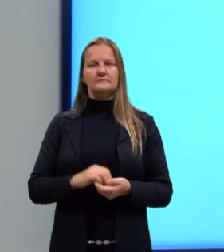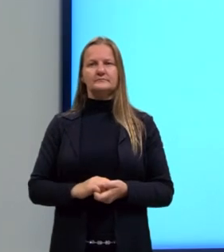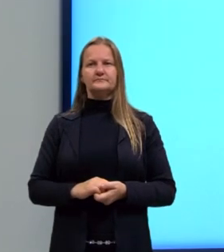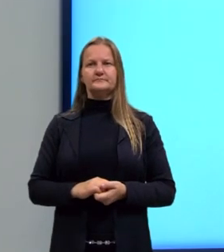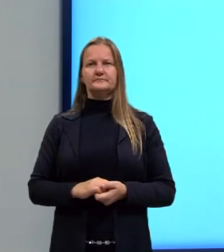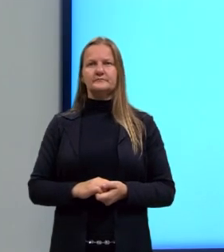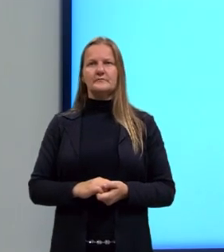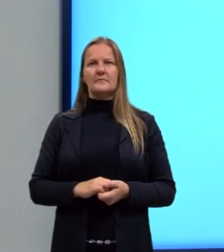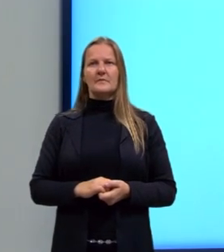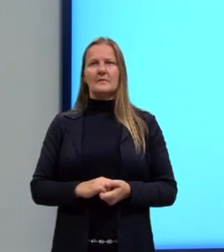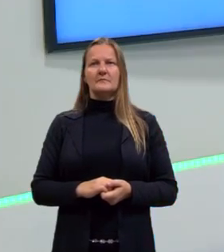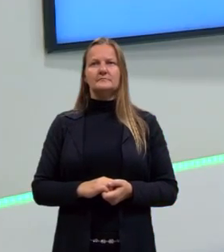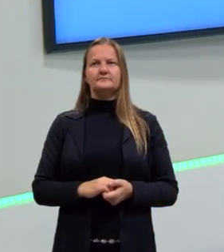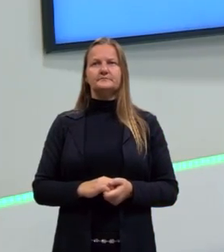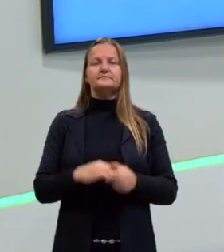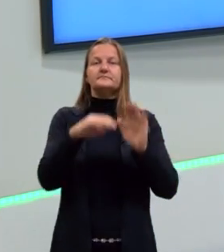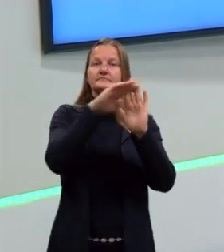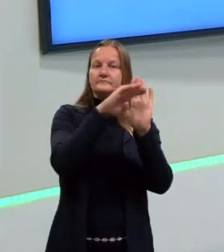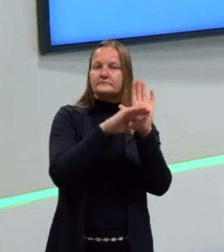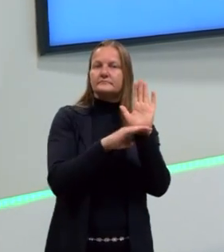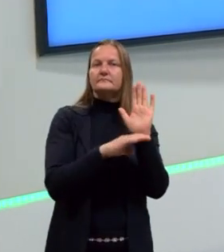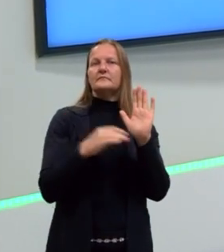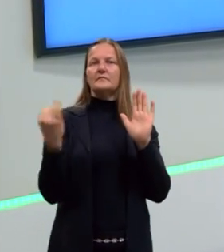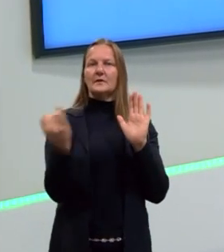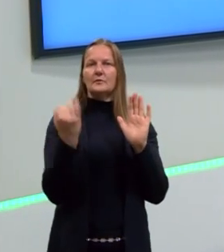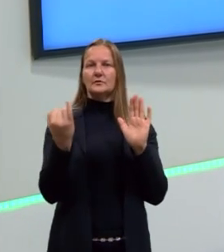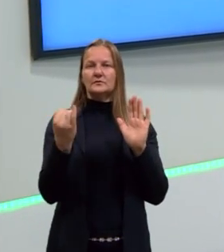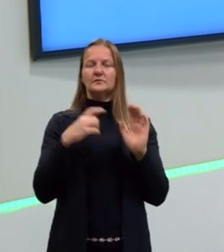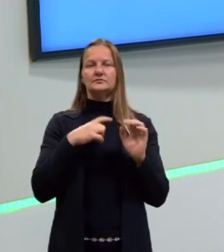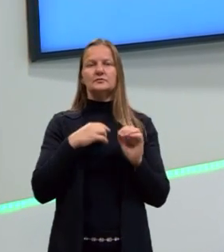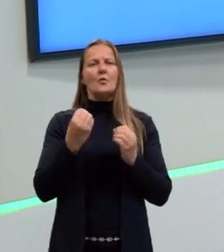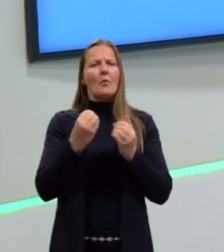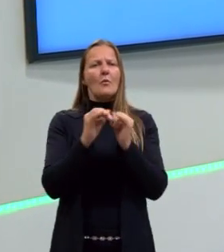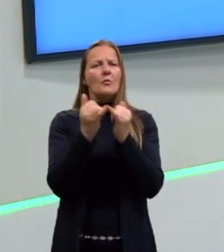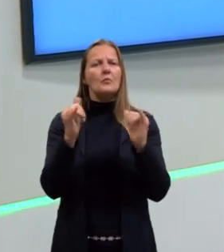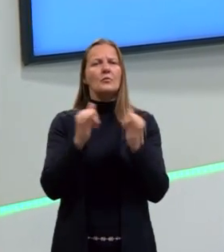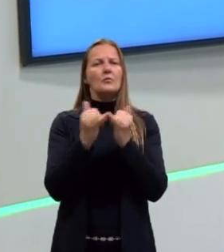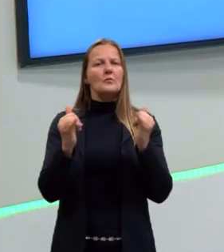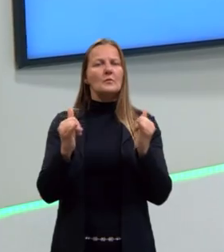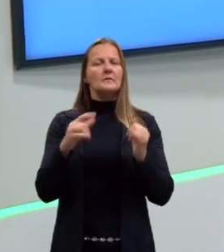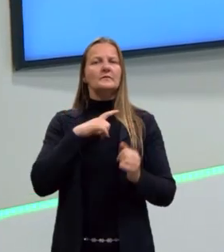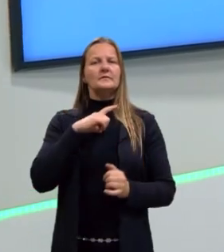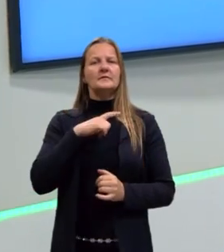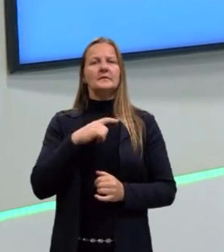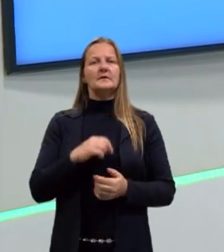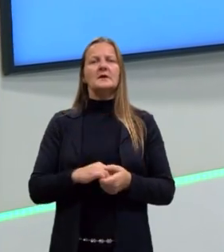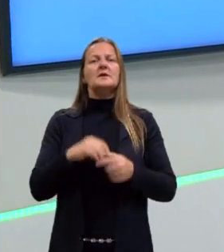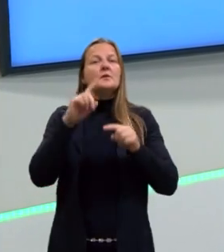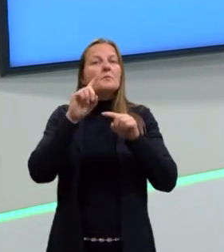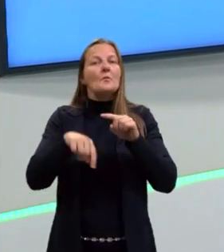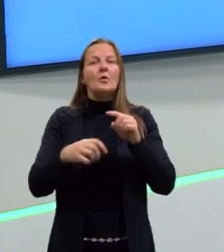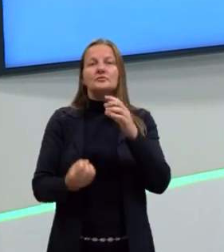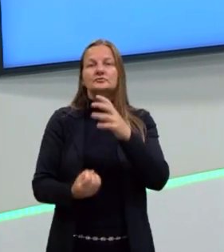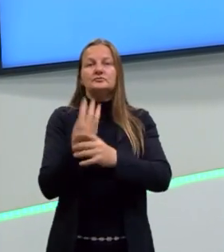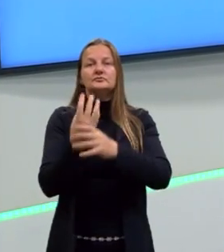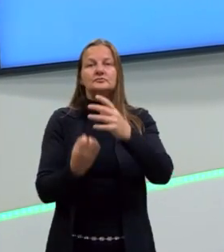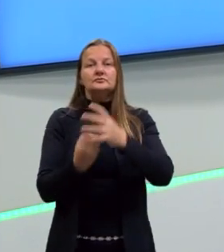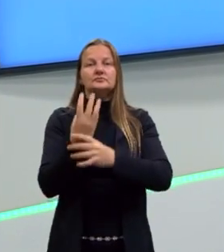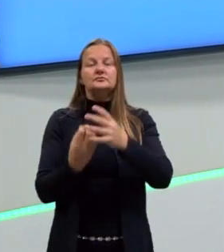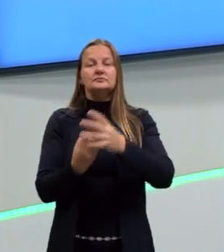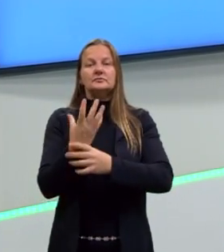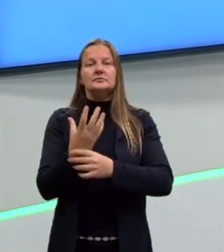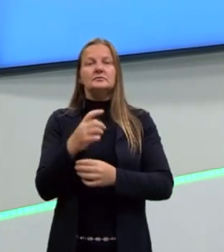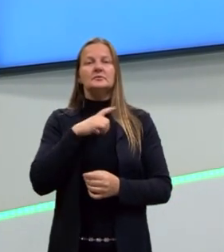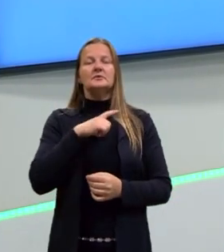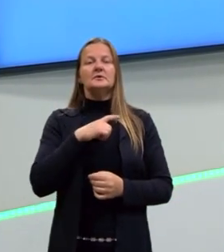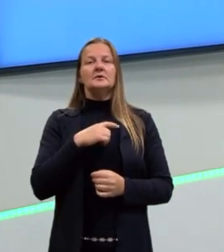Tá bom então um princípio importante né sobre essa questão das cargas elétricas é que elas não podem ser criadas como a gente